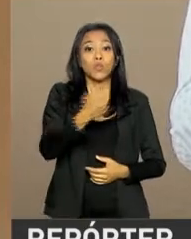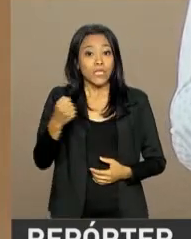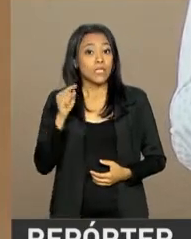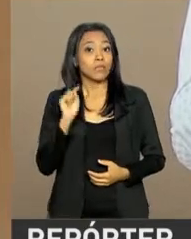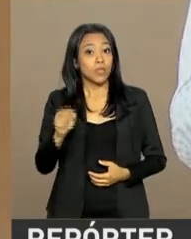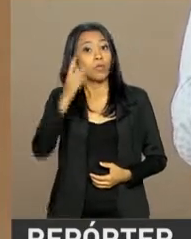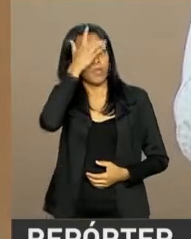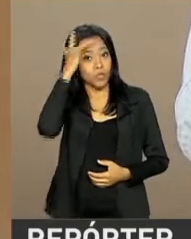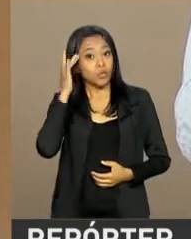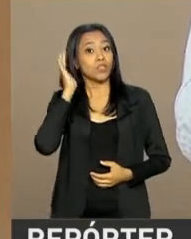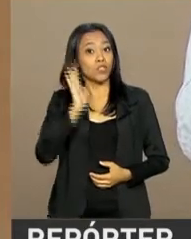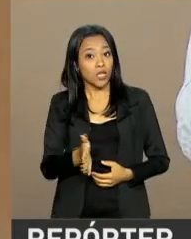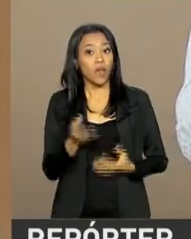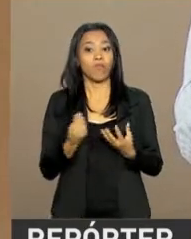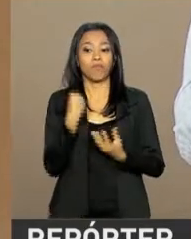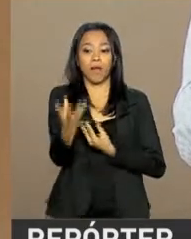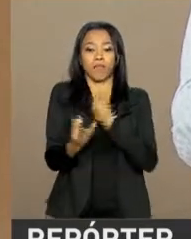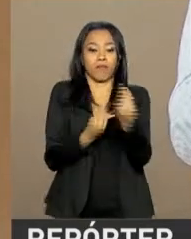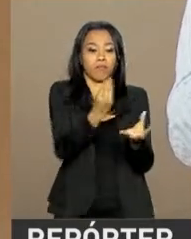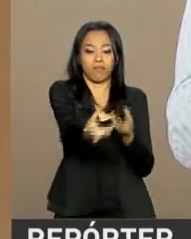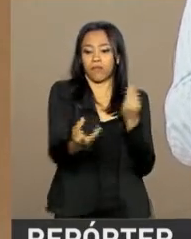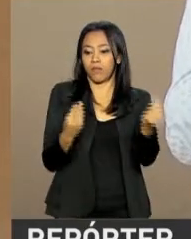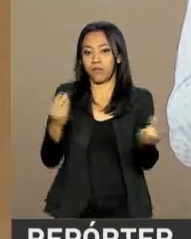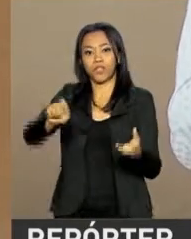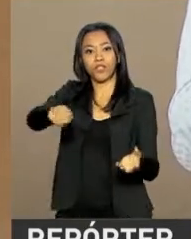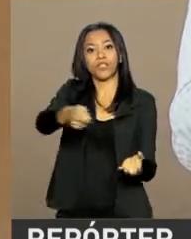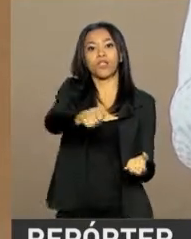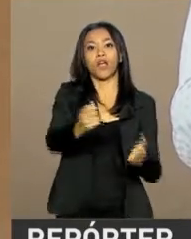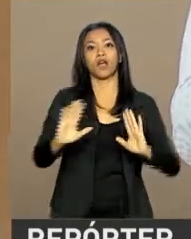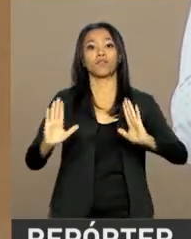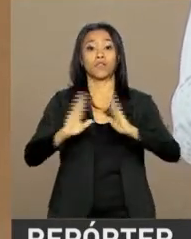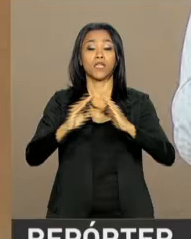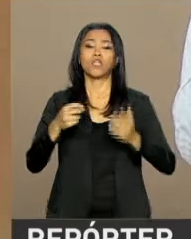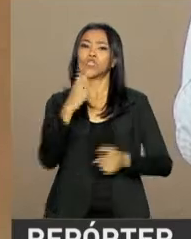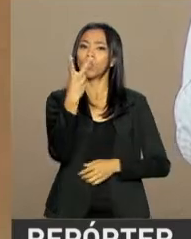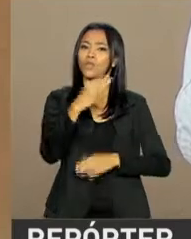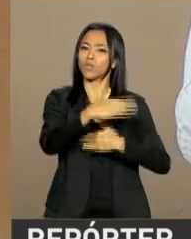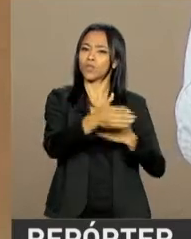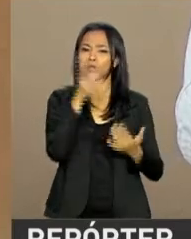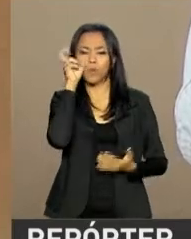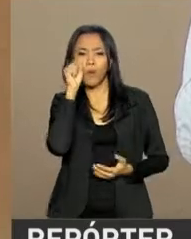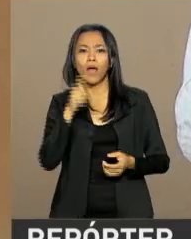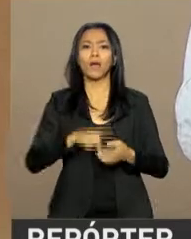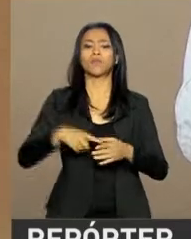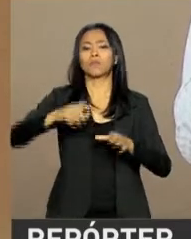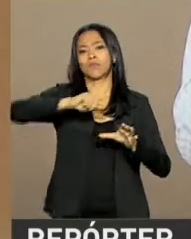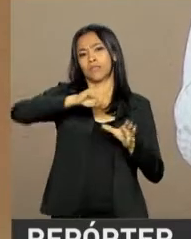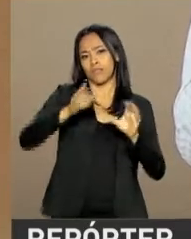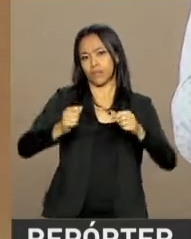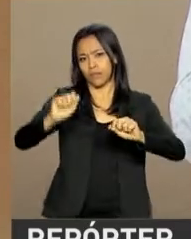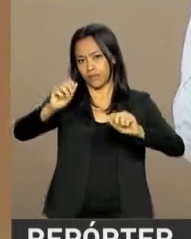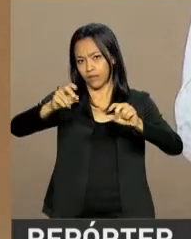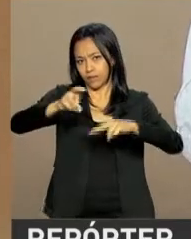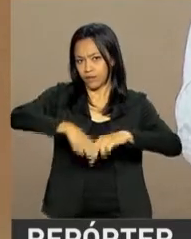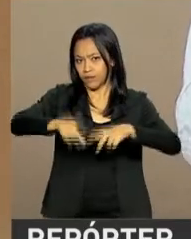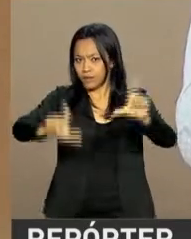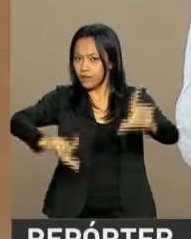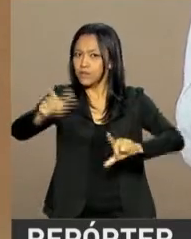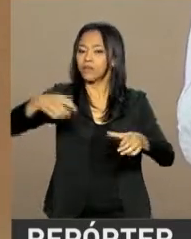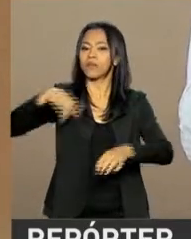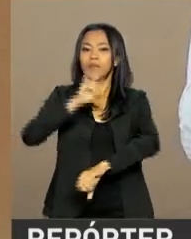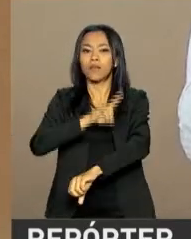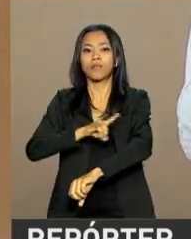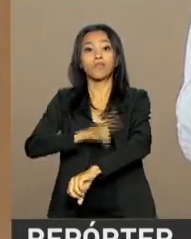atendidas com a entrega dos 300 apartamentos os imóveis têm dois quartos sala cozinha banheiro e área de serviço e são destinados